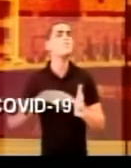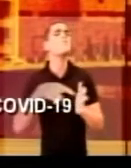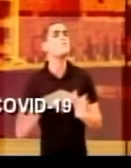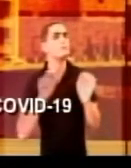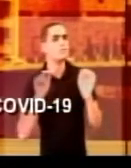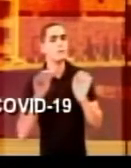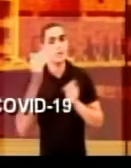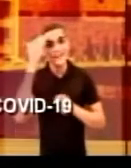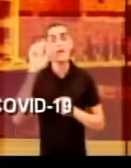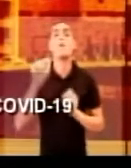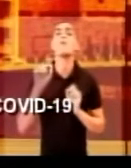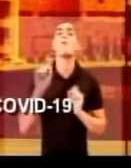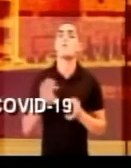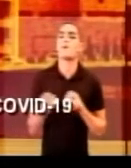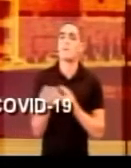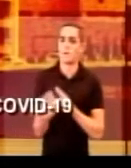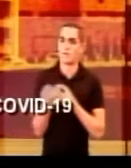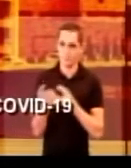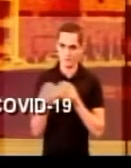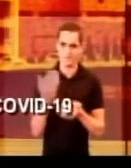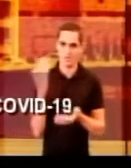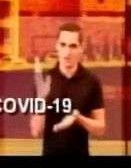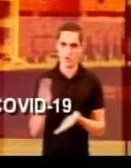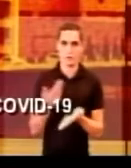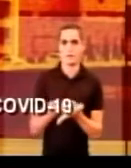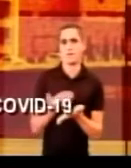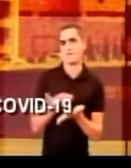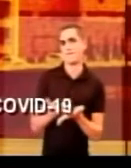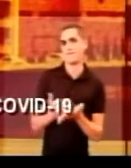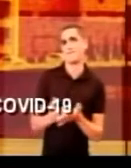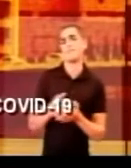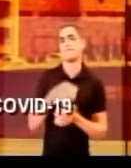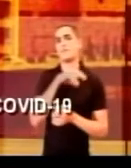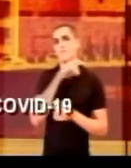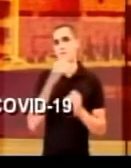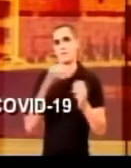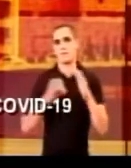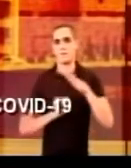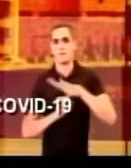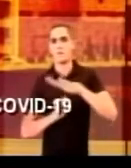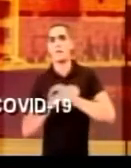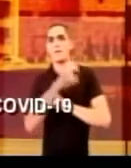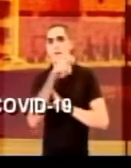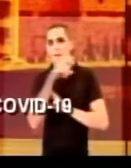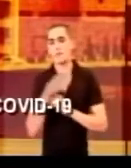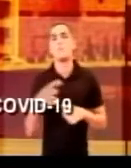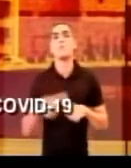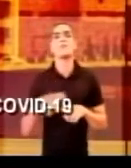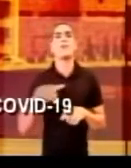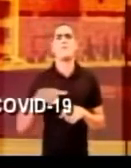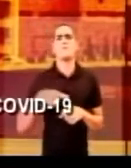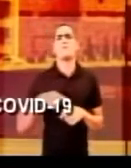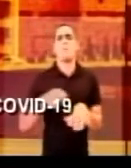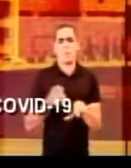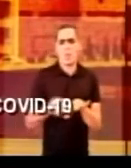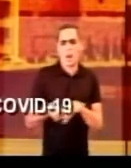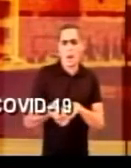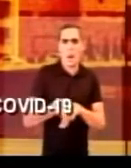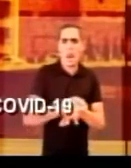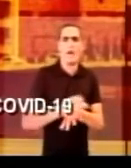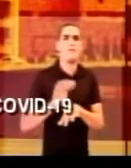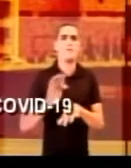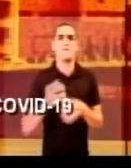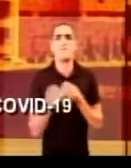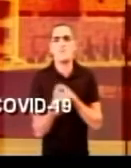interpretação desses dados, porque há muita fake, há muito mal entendimento, pessoas sem maldade, mas que